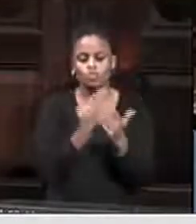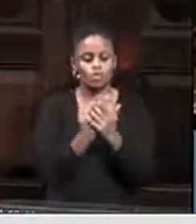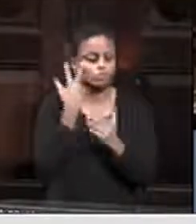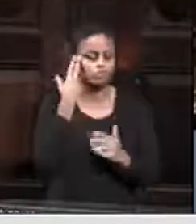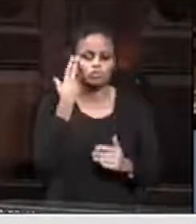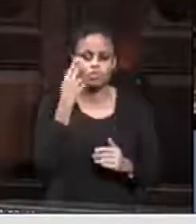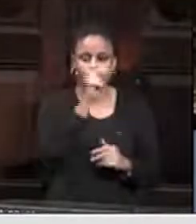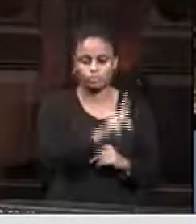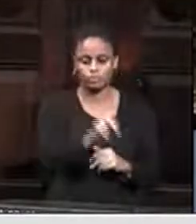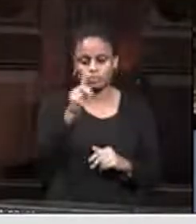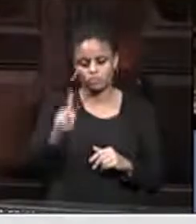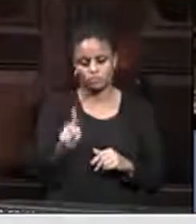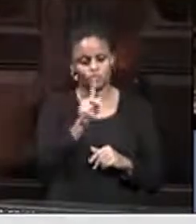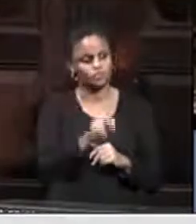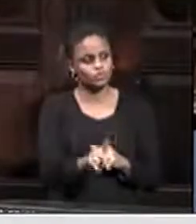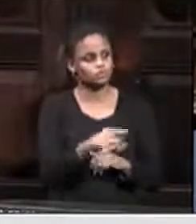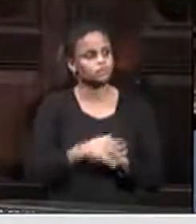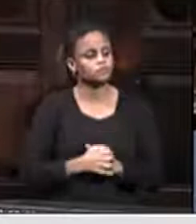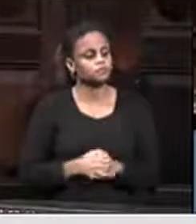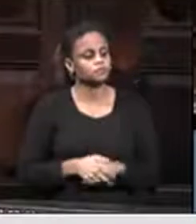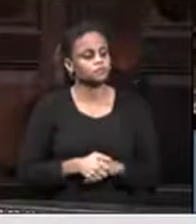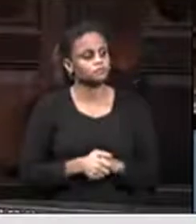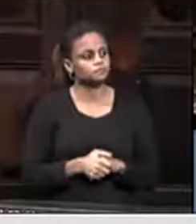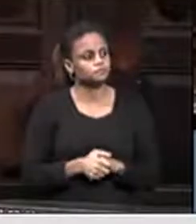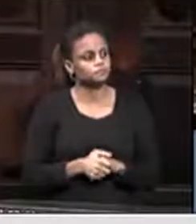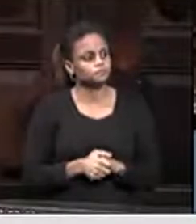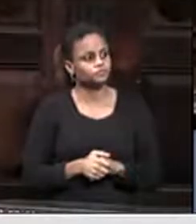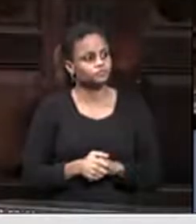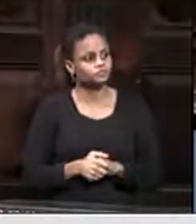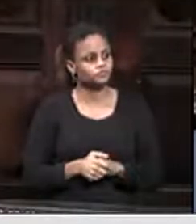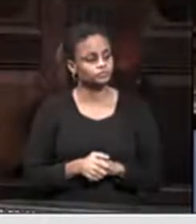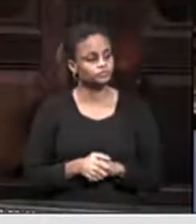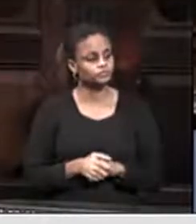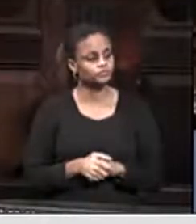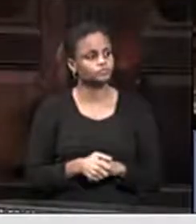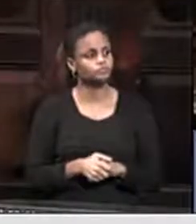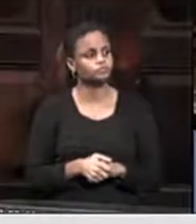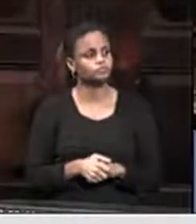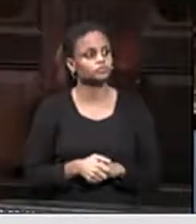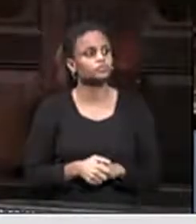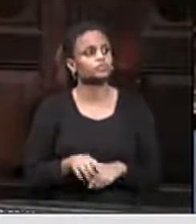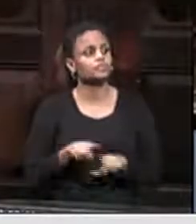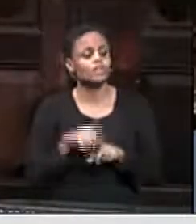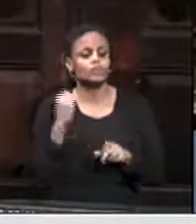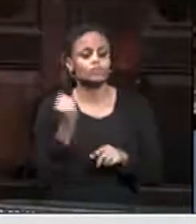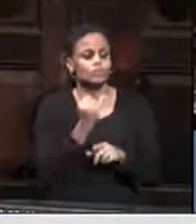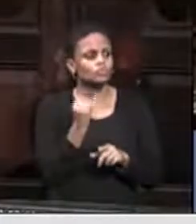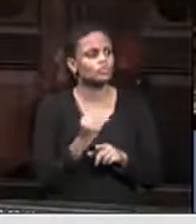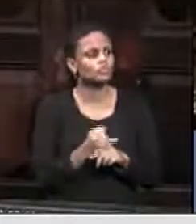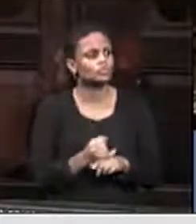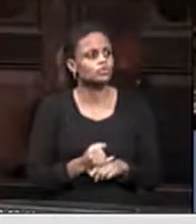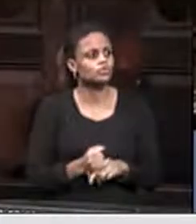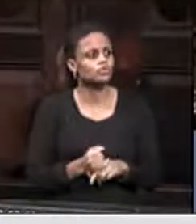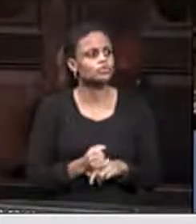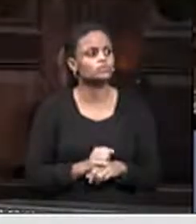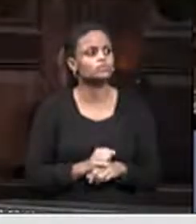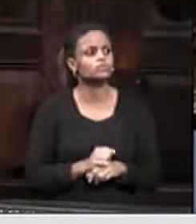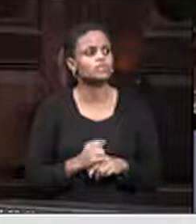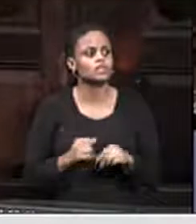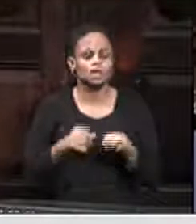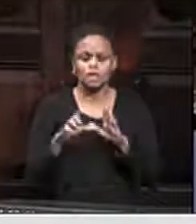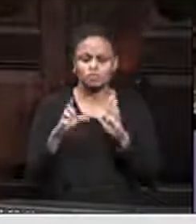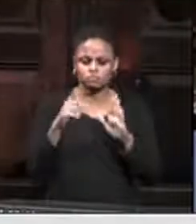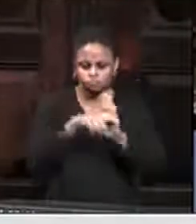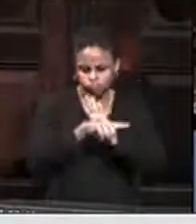as políticas públicas de educação que dizem respeito ao currículo, à valorização, às formas de ingresso, à